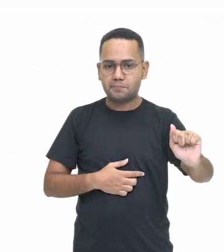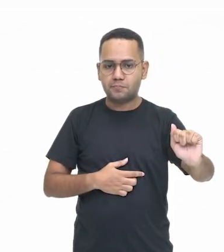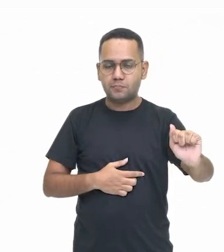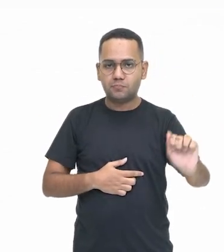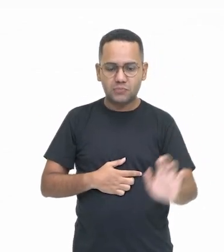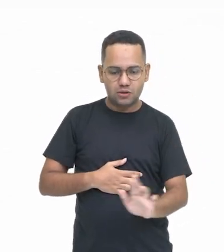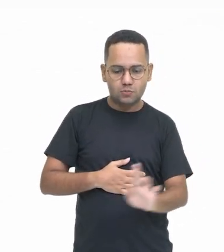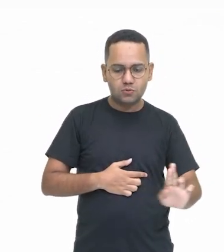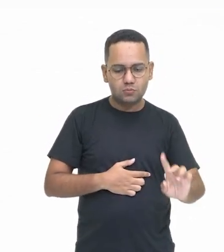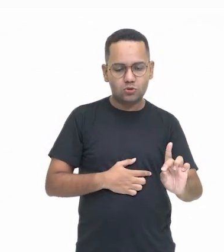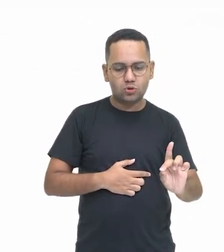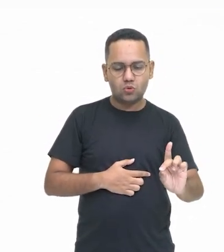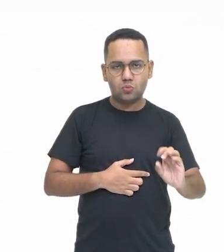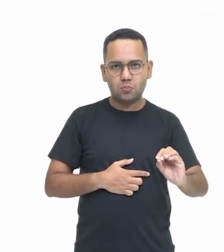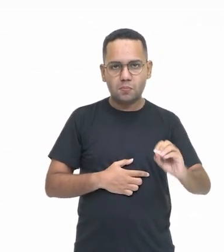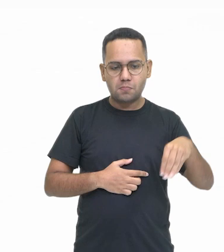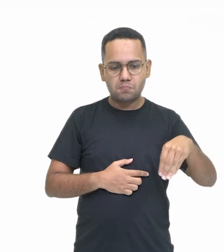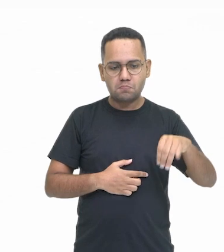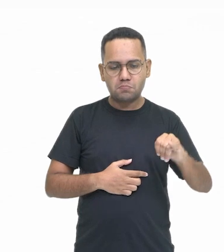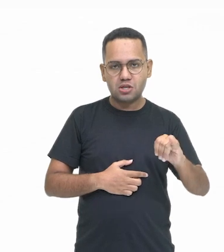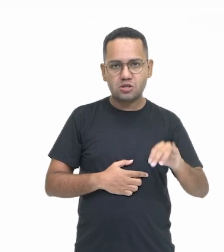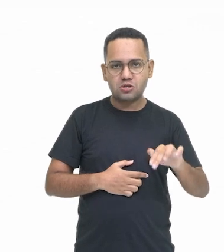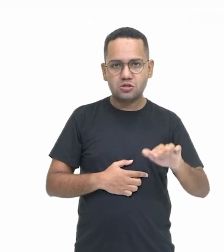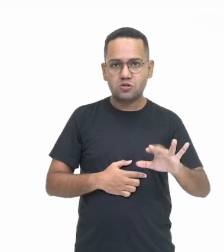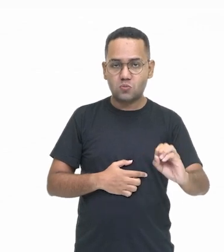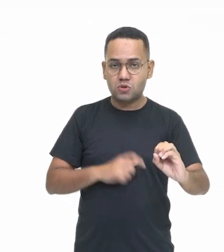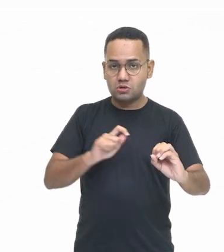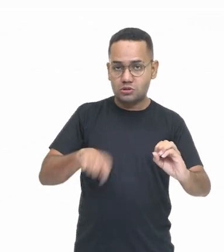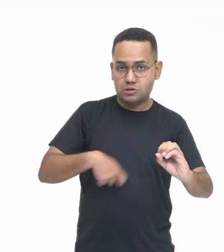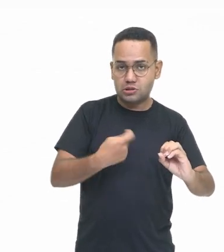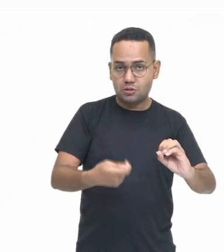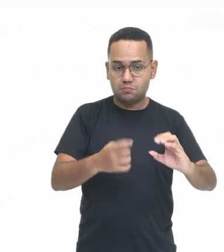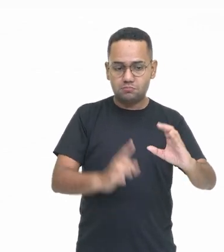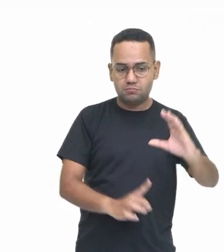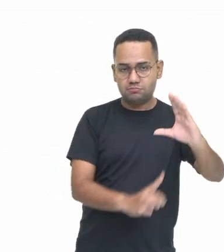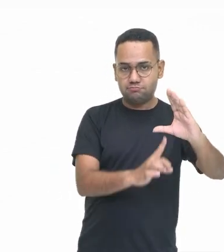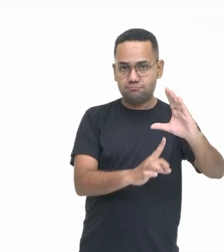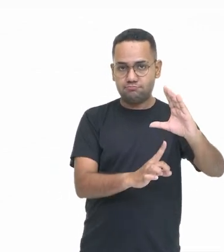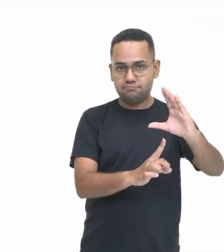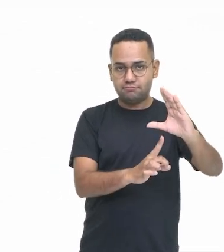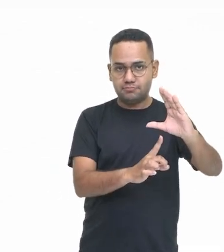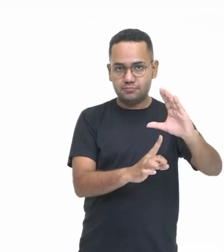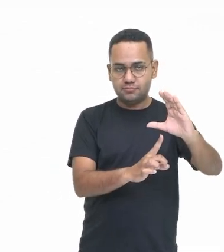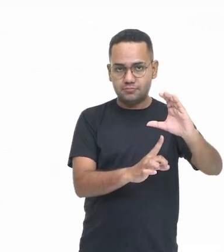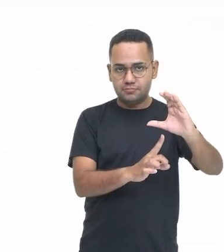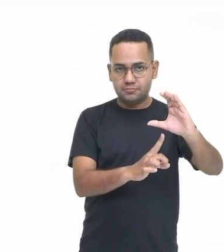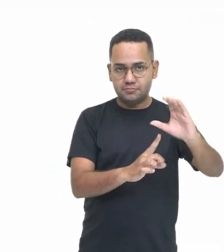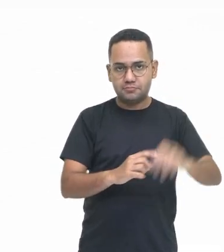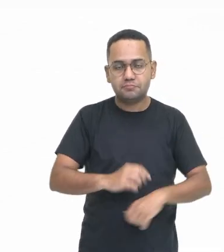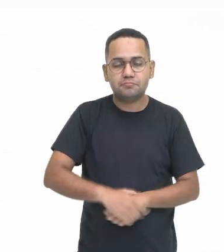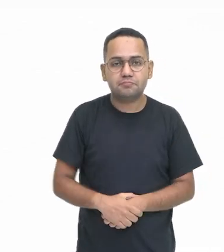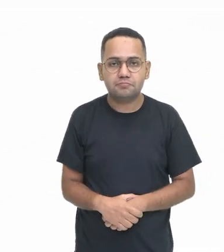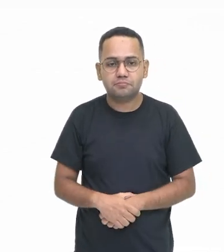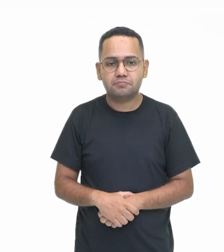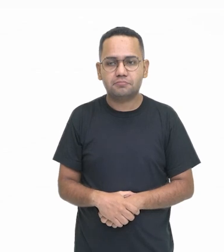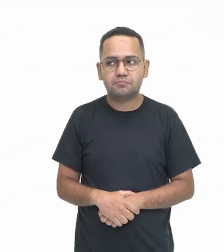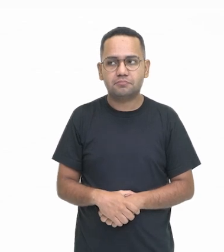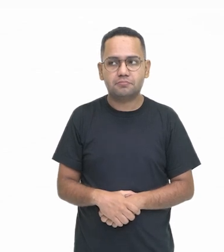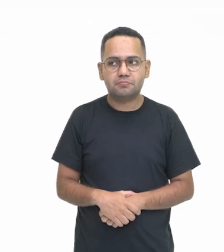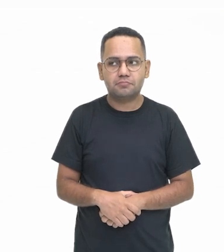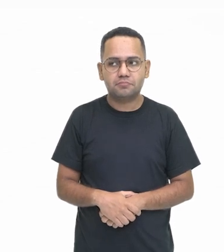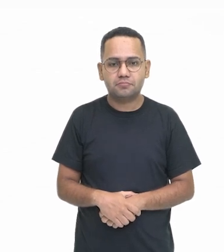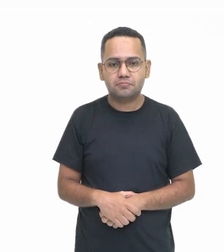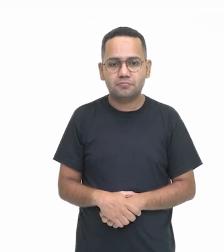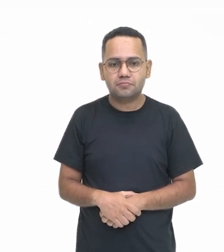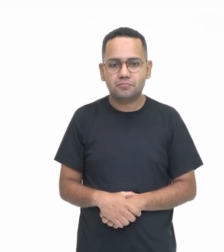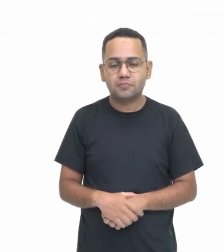de domínio, tá bom? São os elementos lá onde os nossos elementos